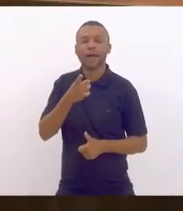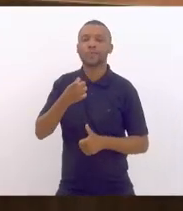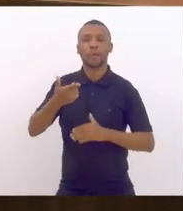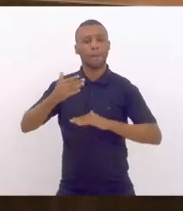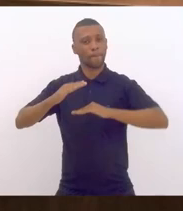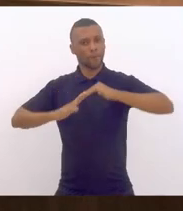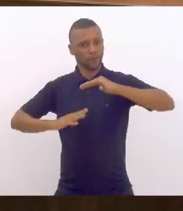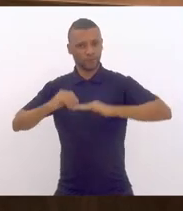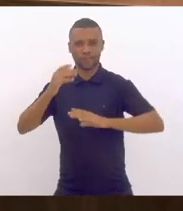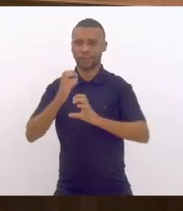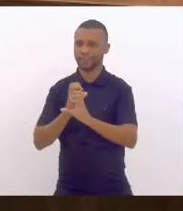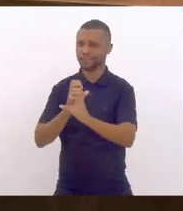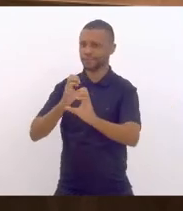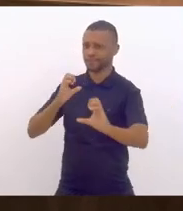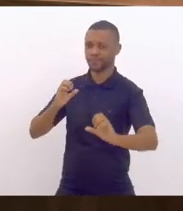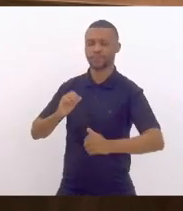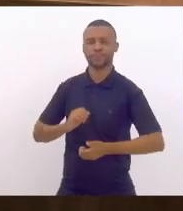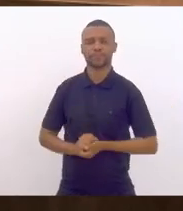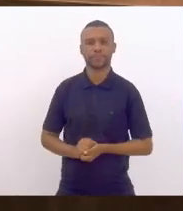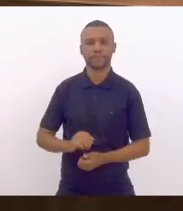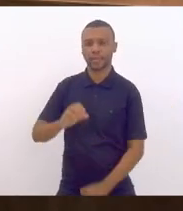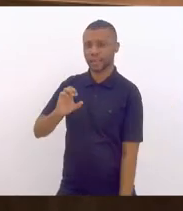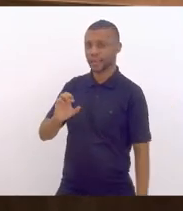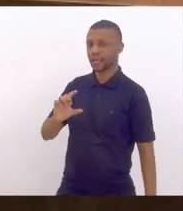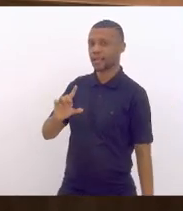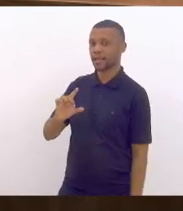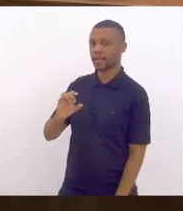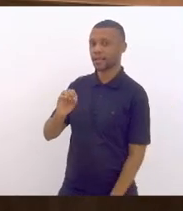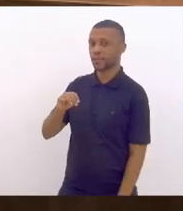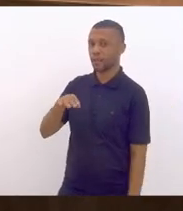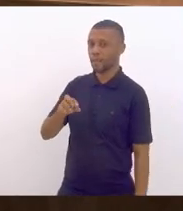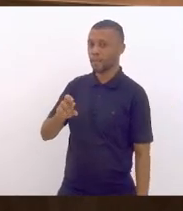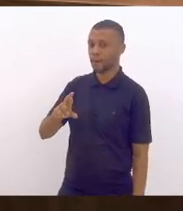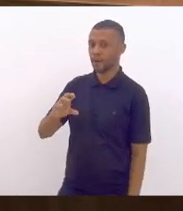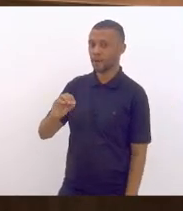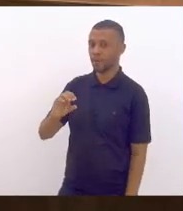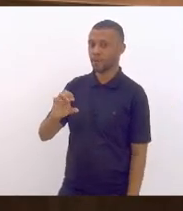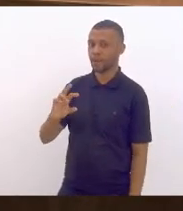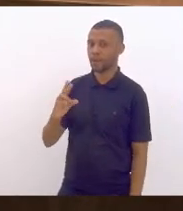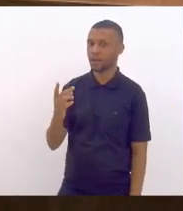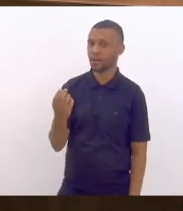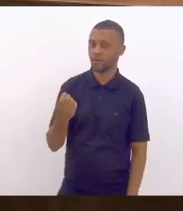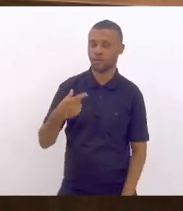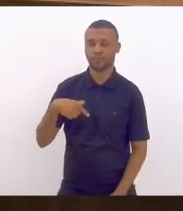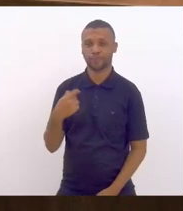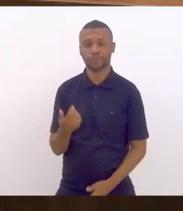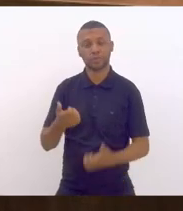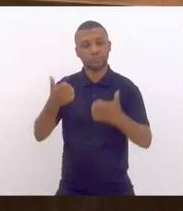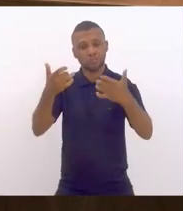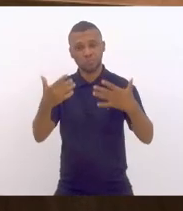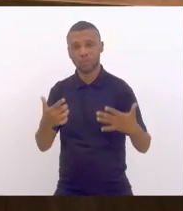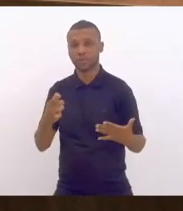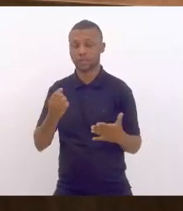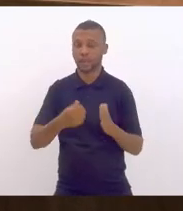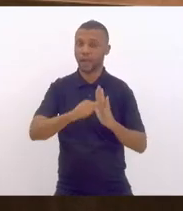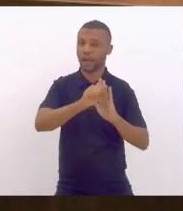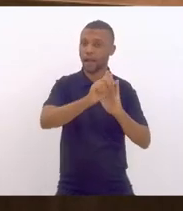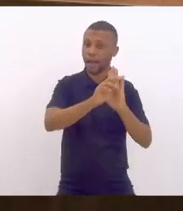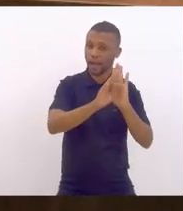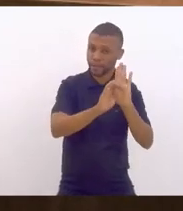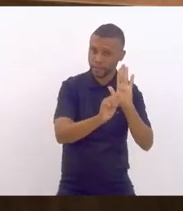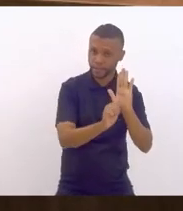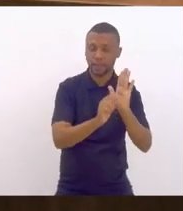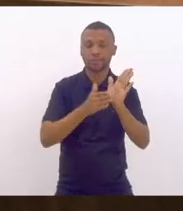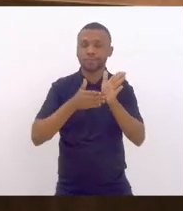Engenheiro Eliomar Coelho a ata reflete com exatidão o